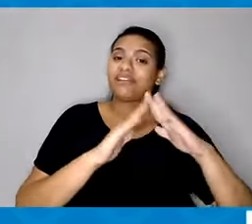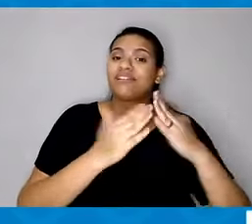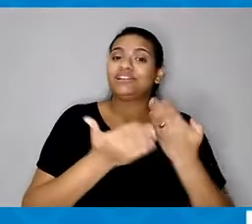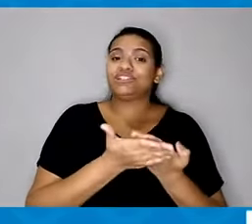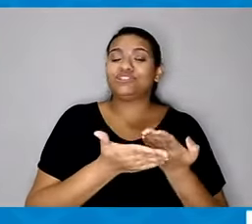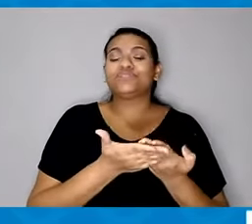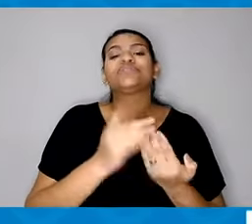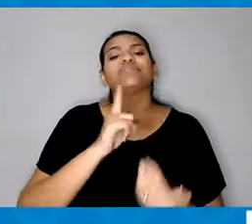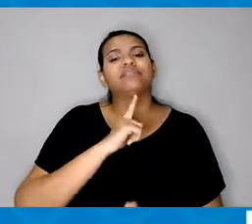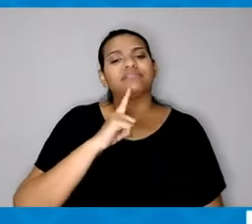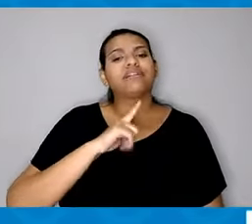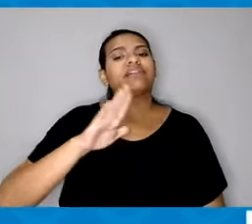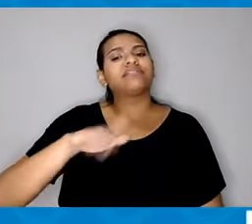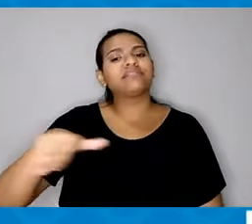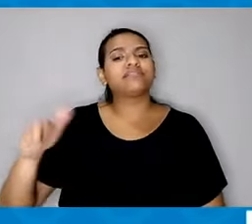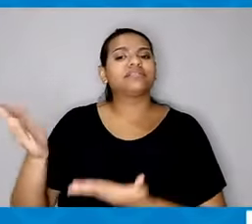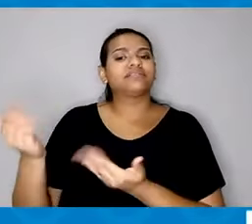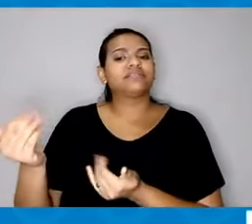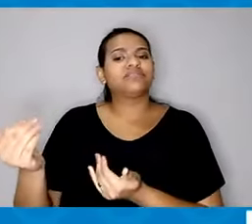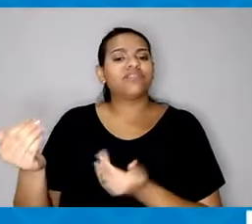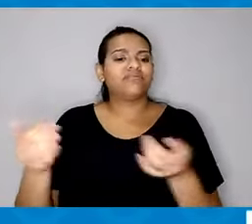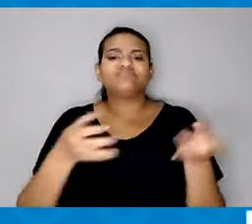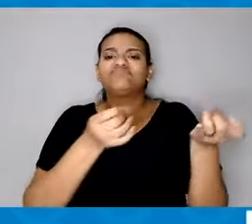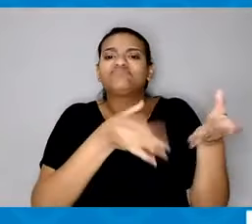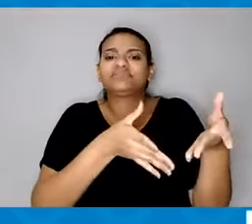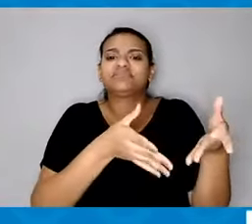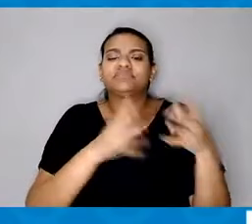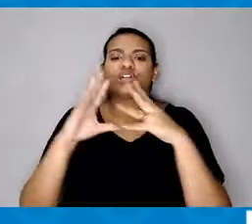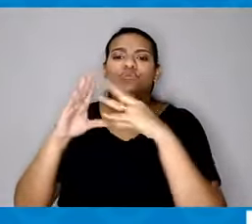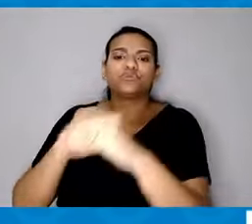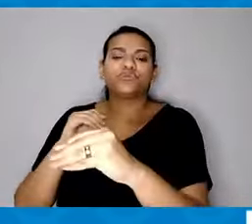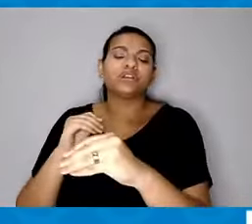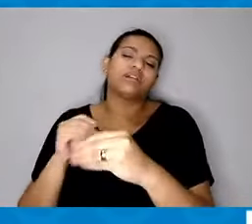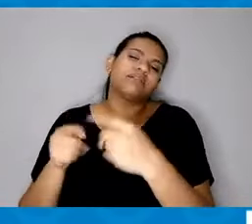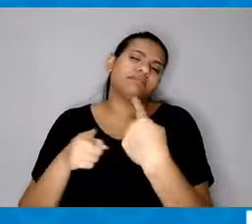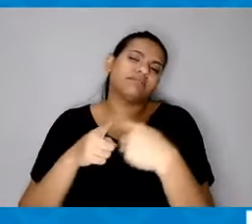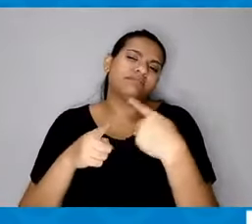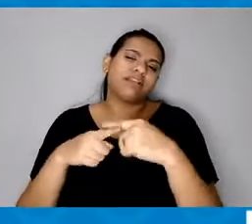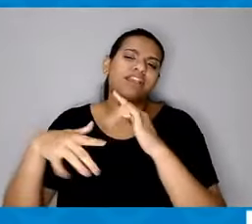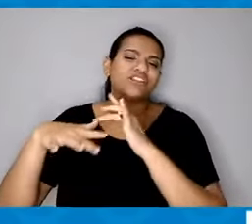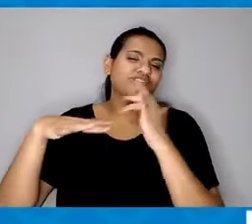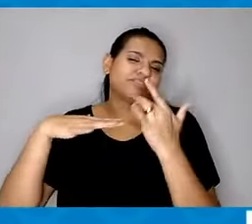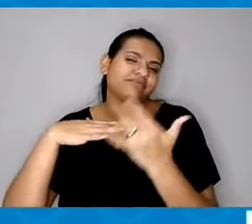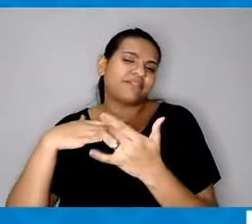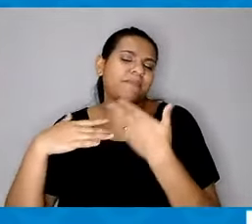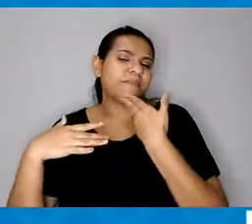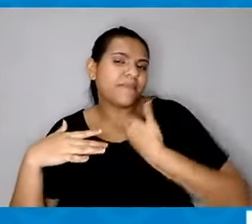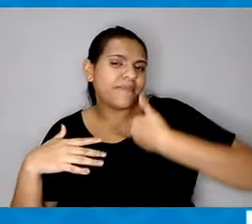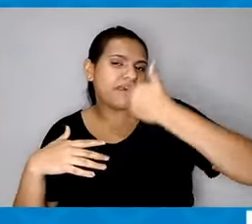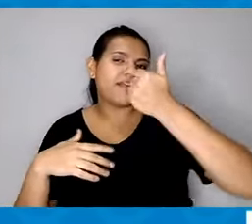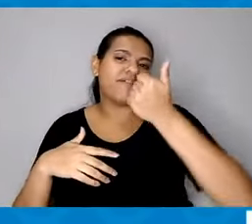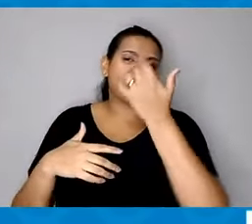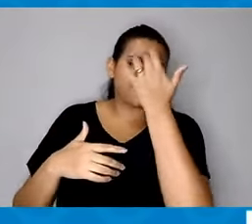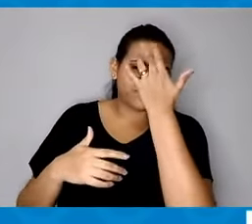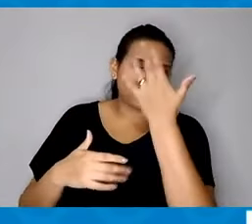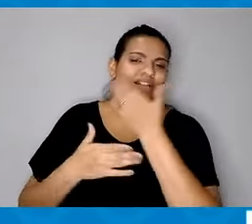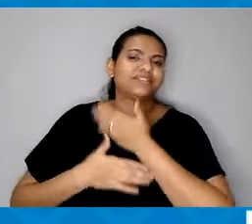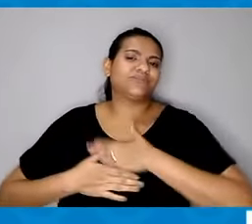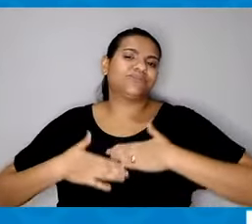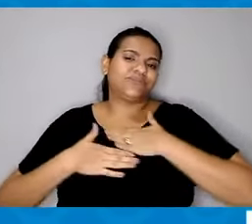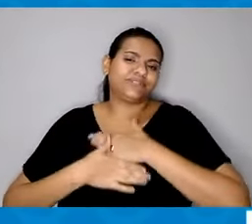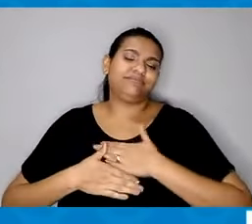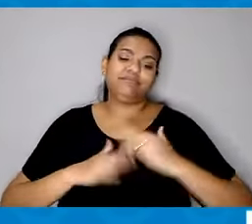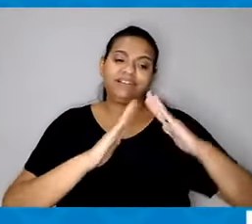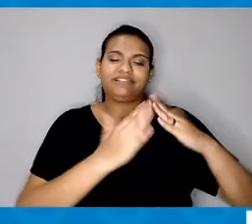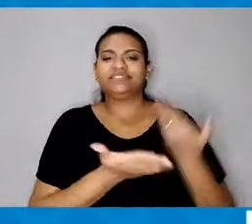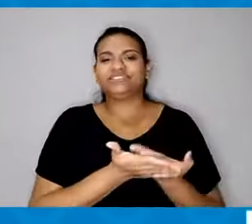as redes sociais, porque lá eles estão realizando coisas que desejam e na escola não. Uma segunda habilidade que eu diria